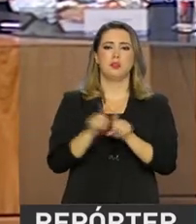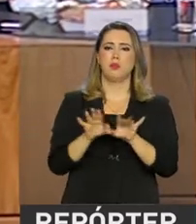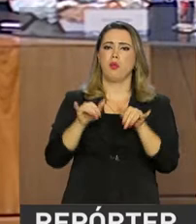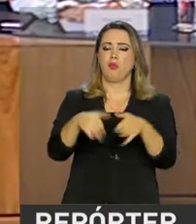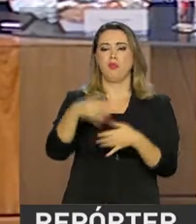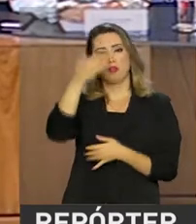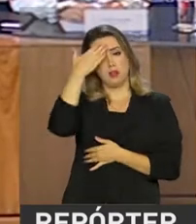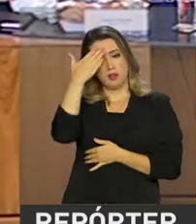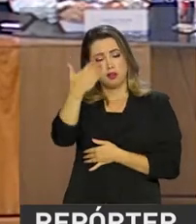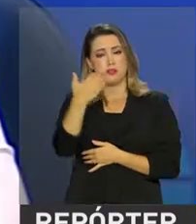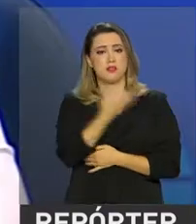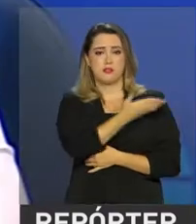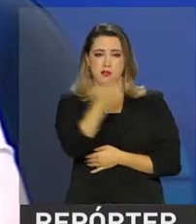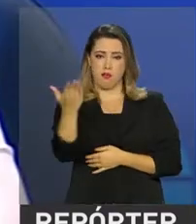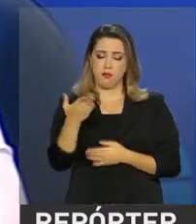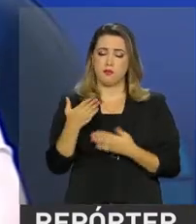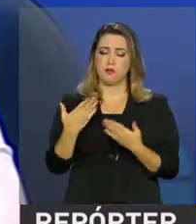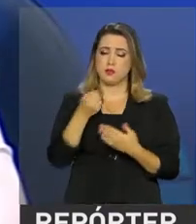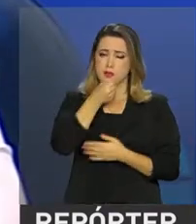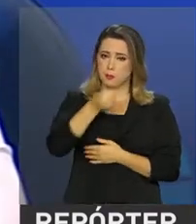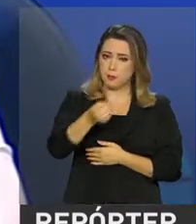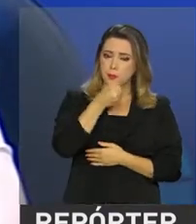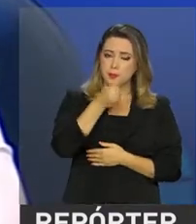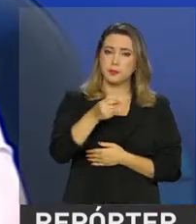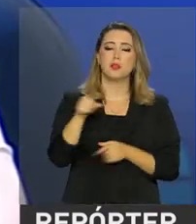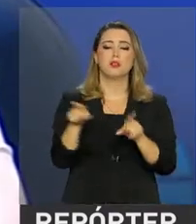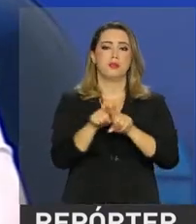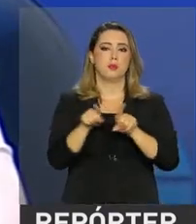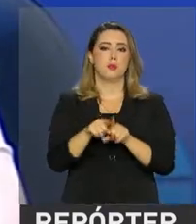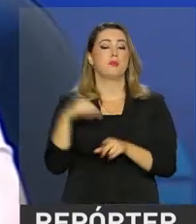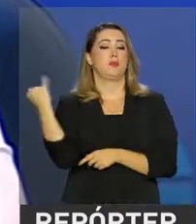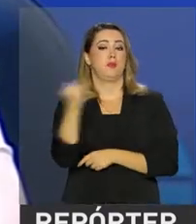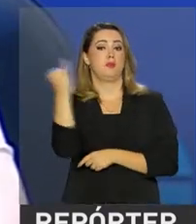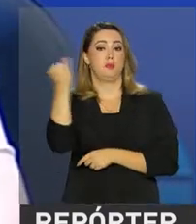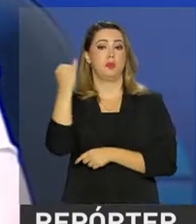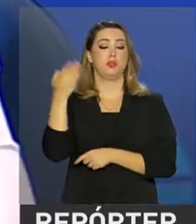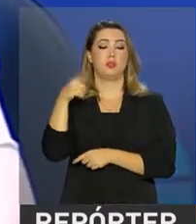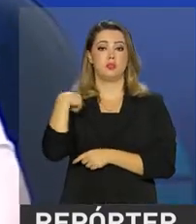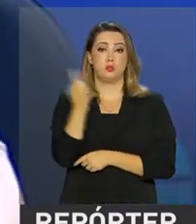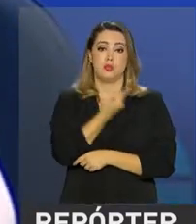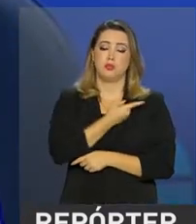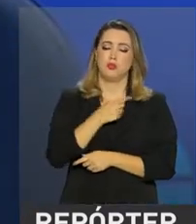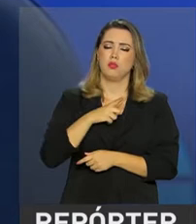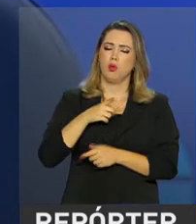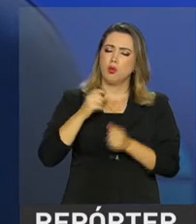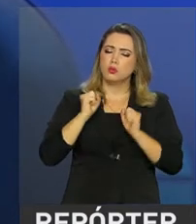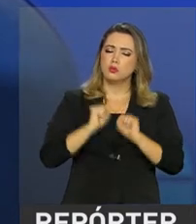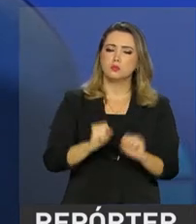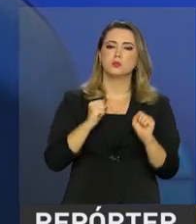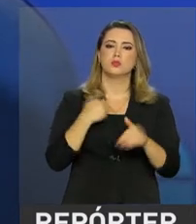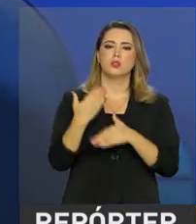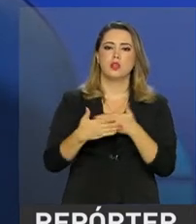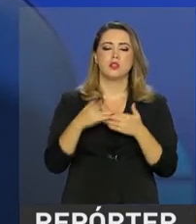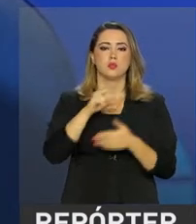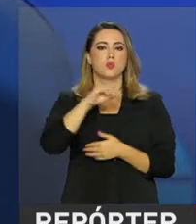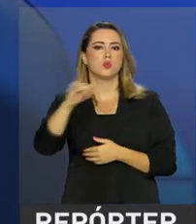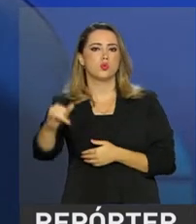à imprensa, que foi também muito importante para que a gente pudesse divulgar as